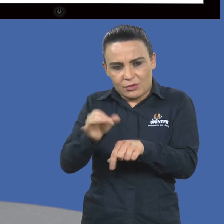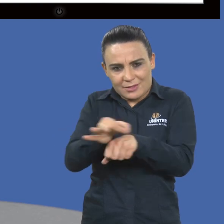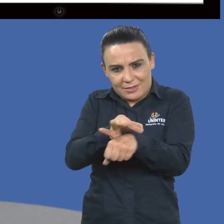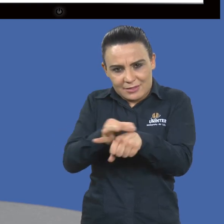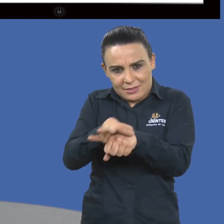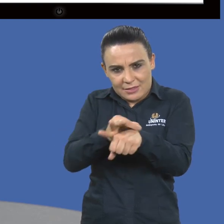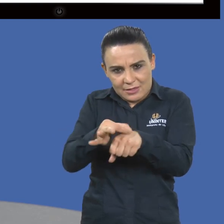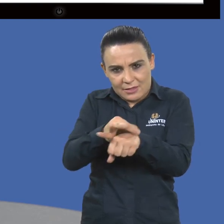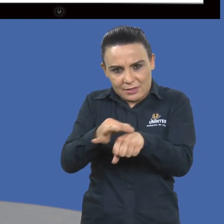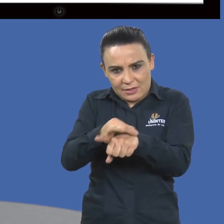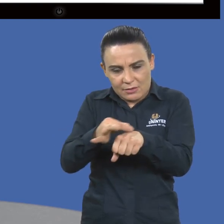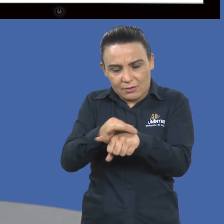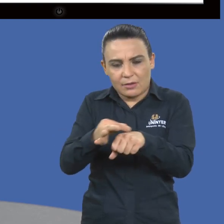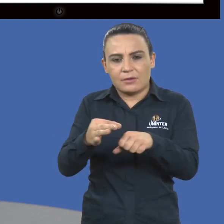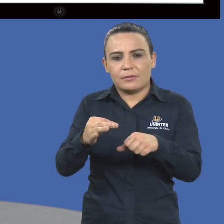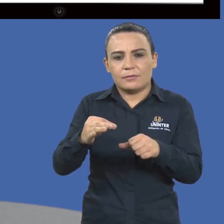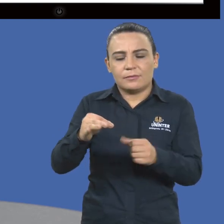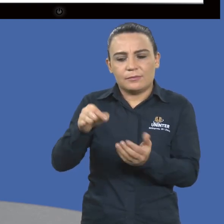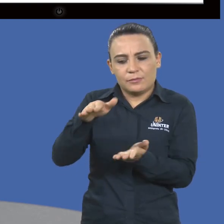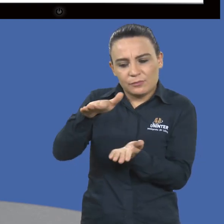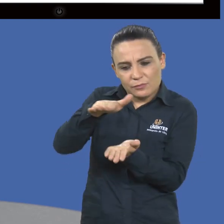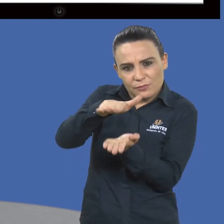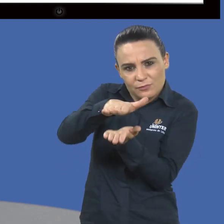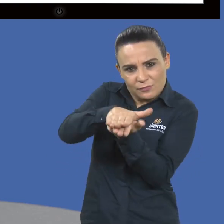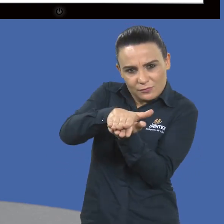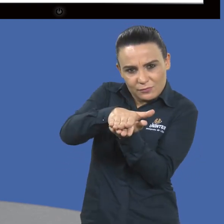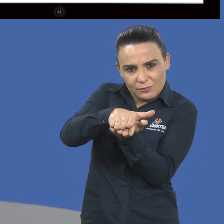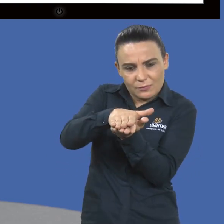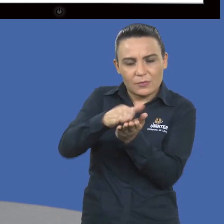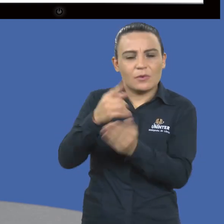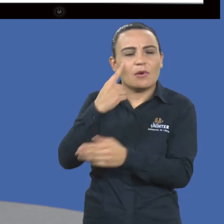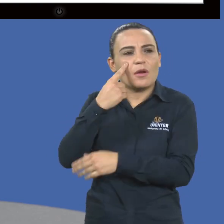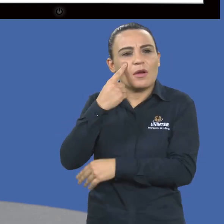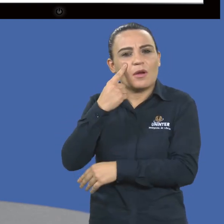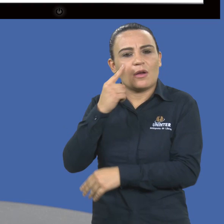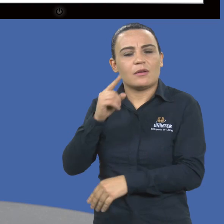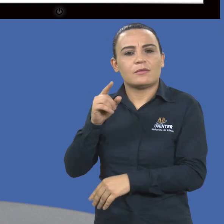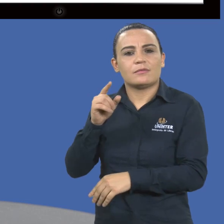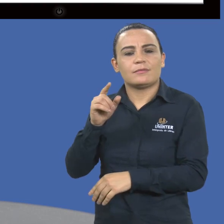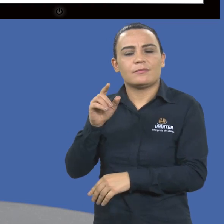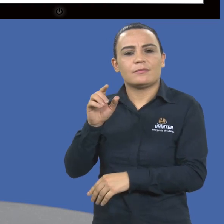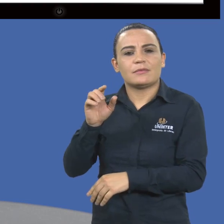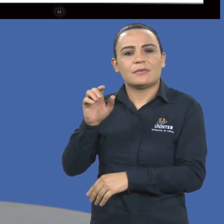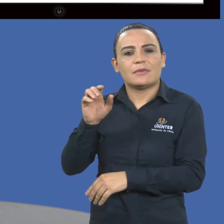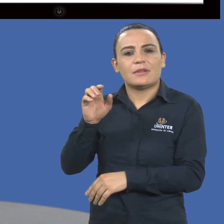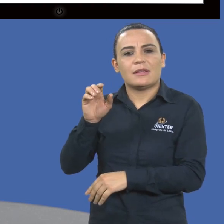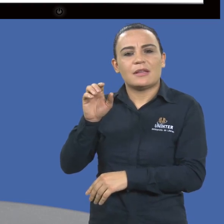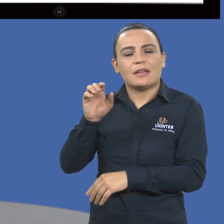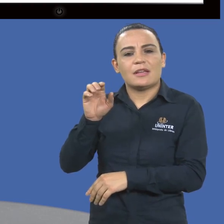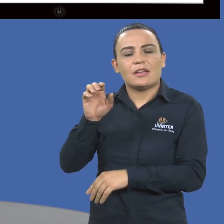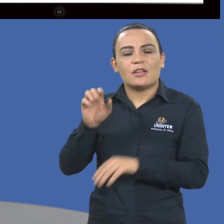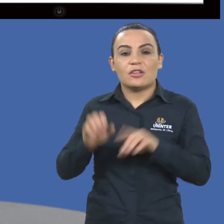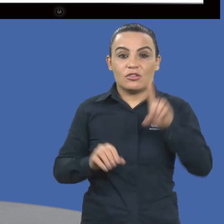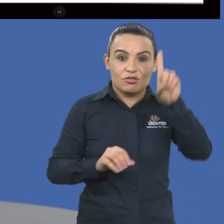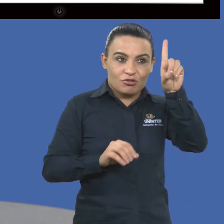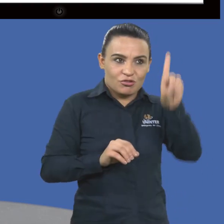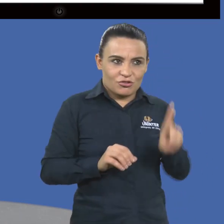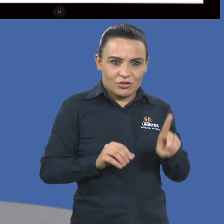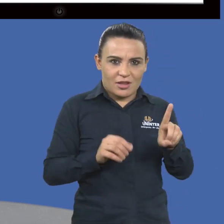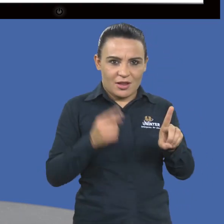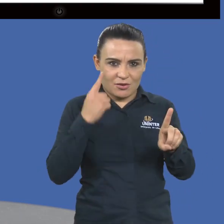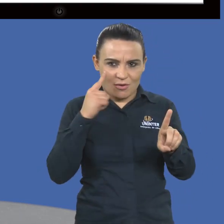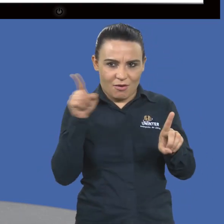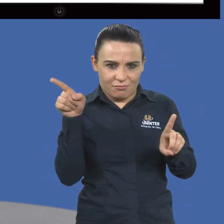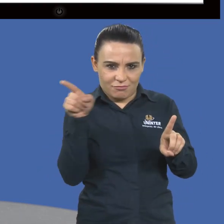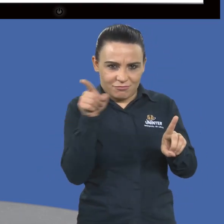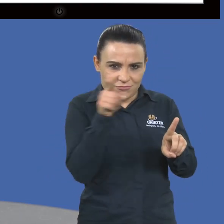que fixar, né, o desenho do canto direito inferior